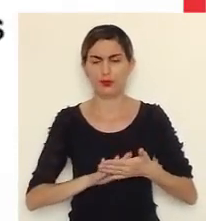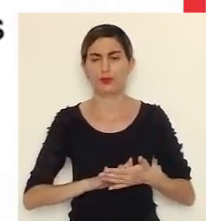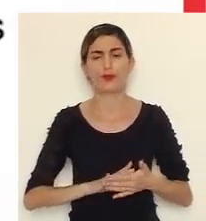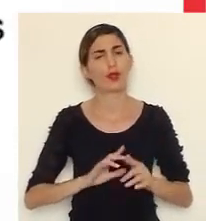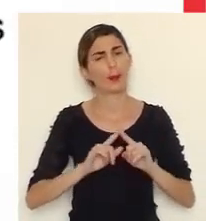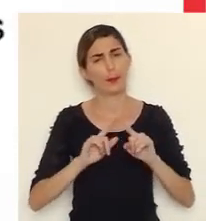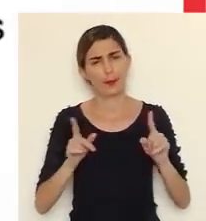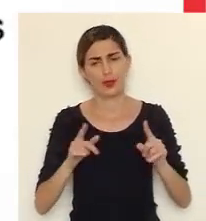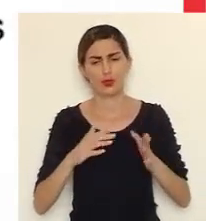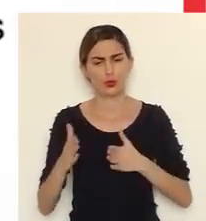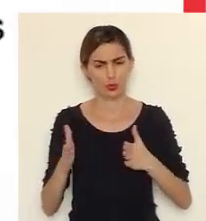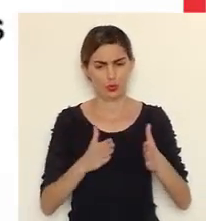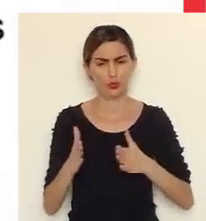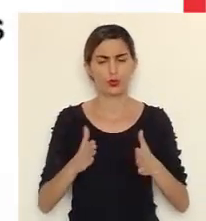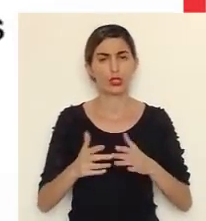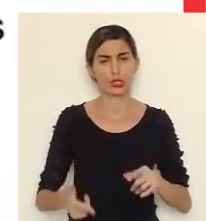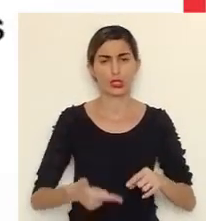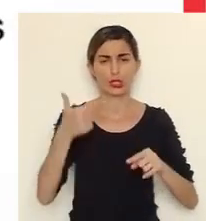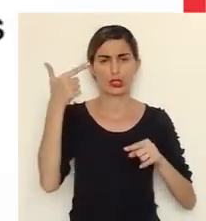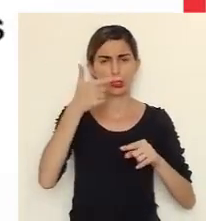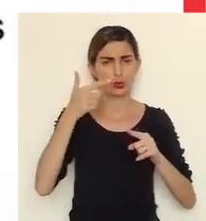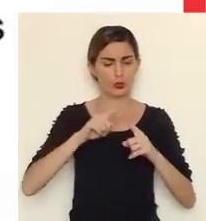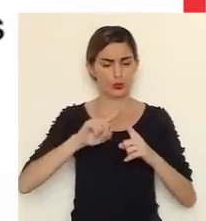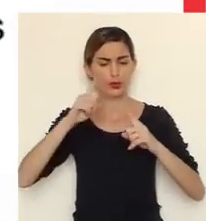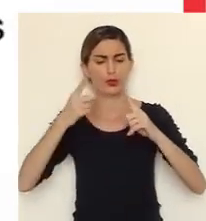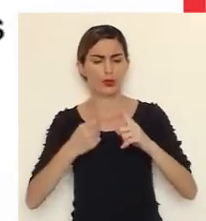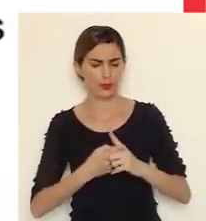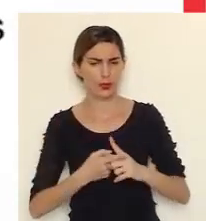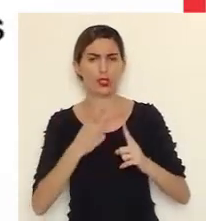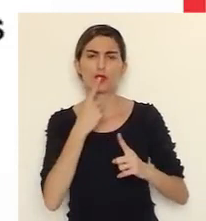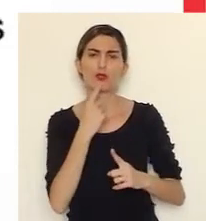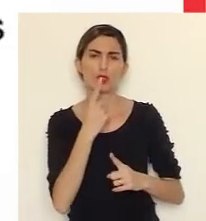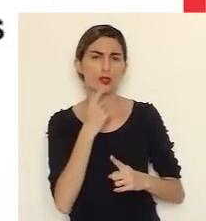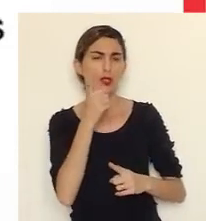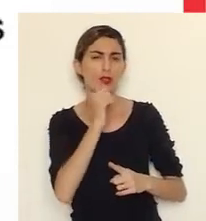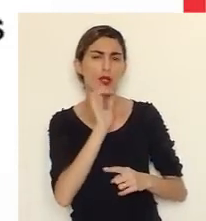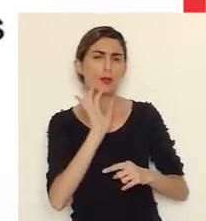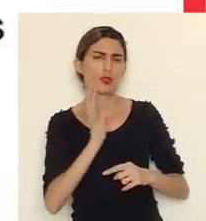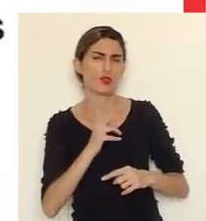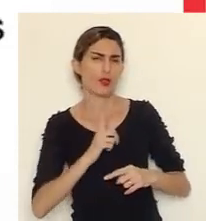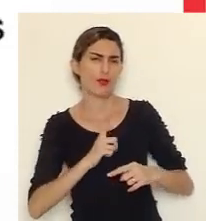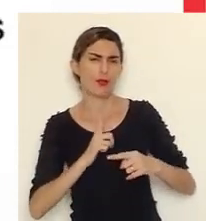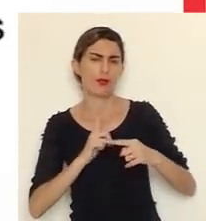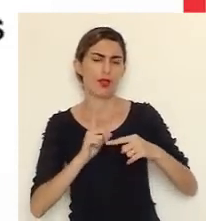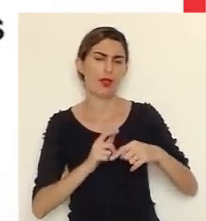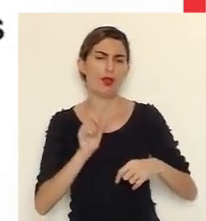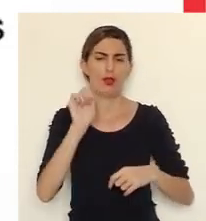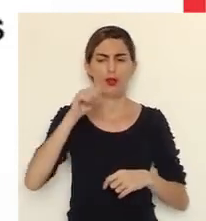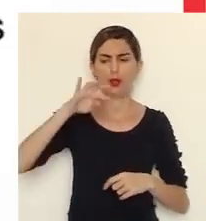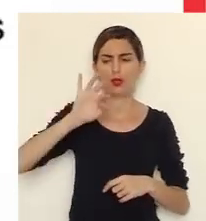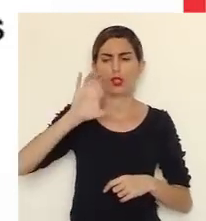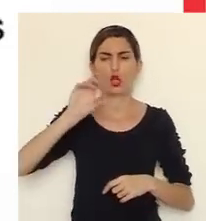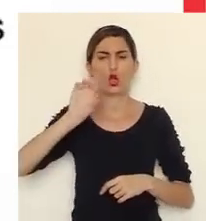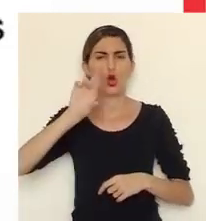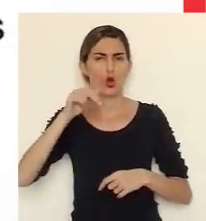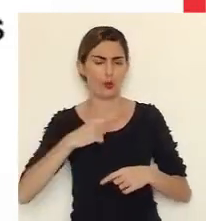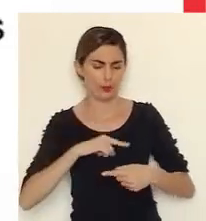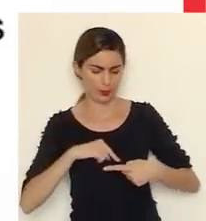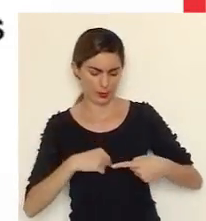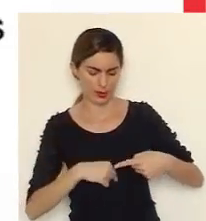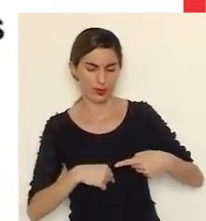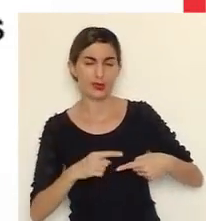ela. Todavia, durante uma segunda gravidez, o sangue da mãe que já possui os anticorpos,